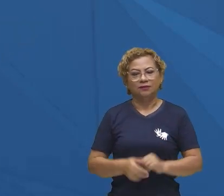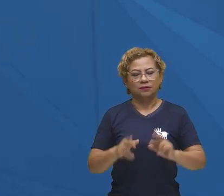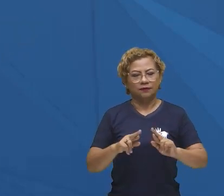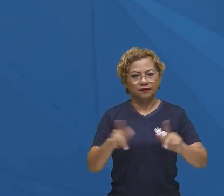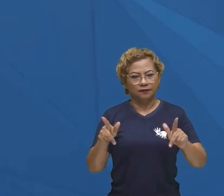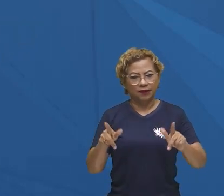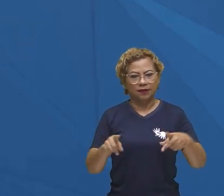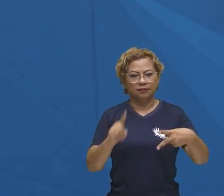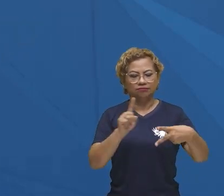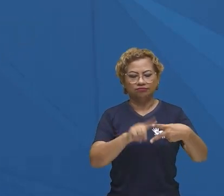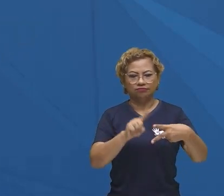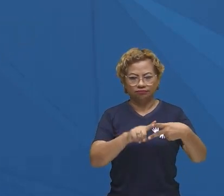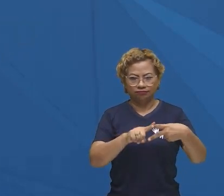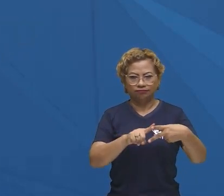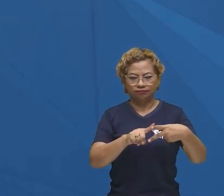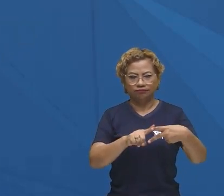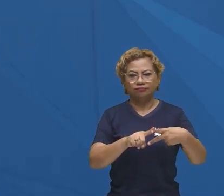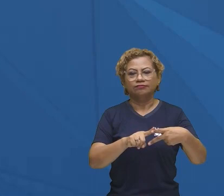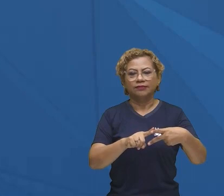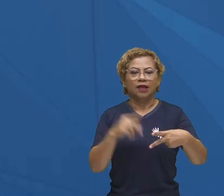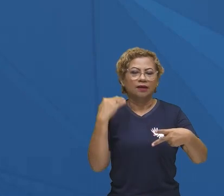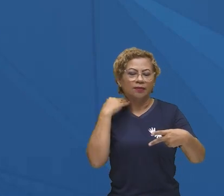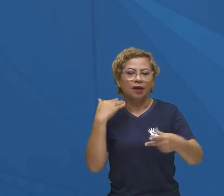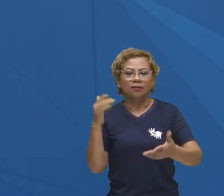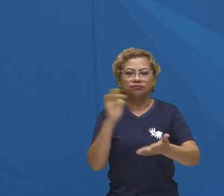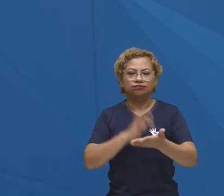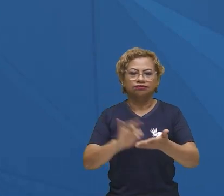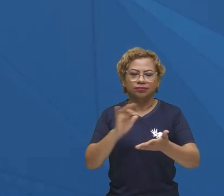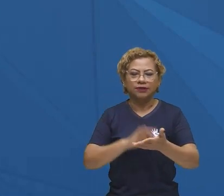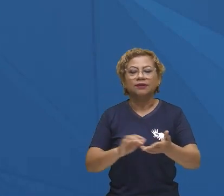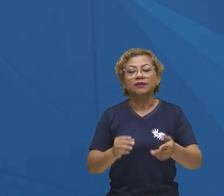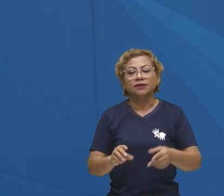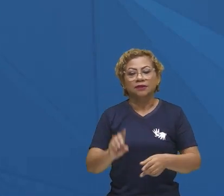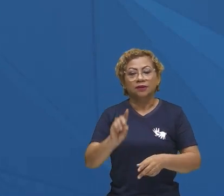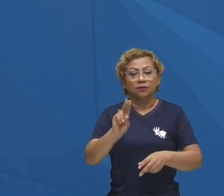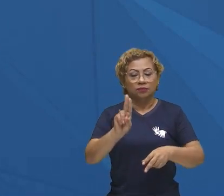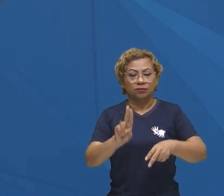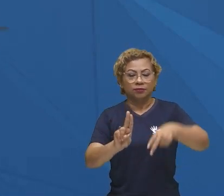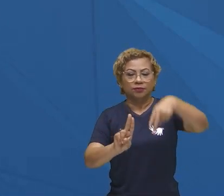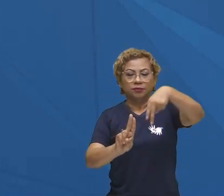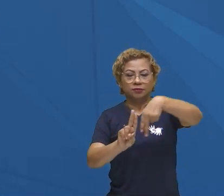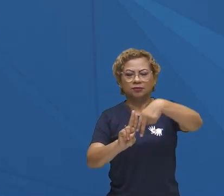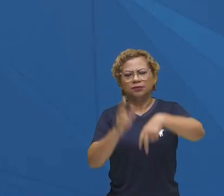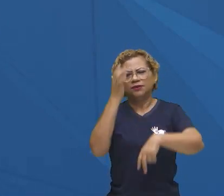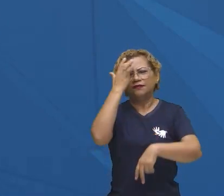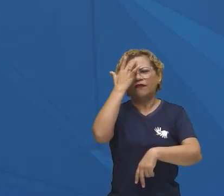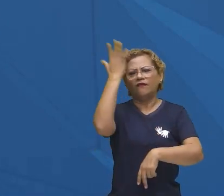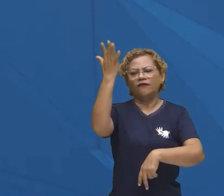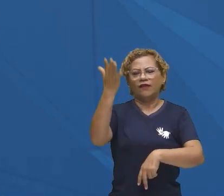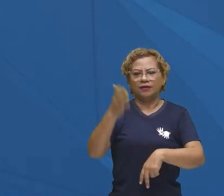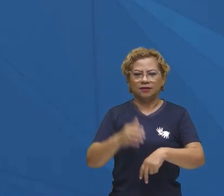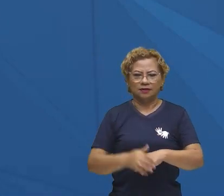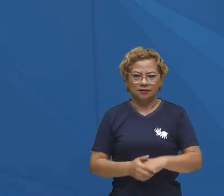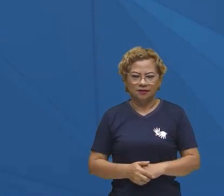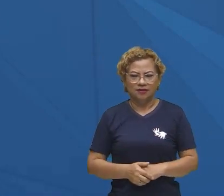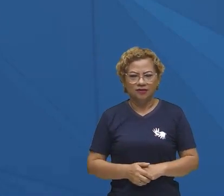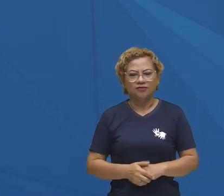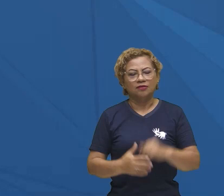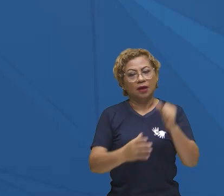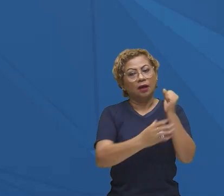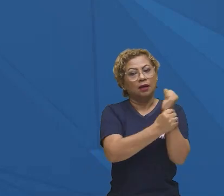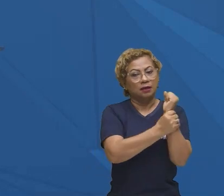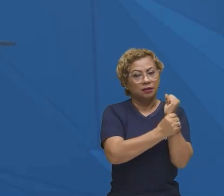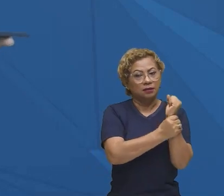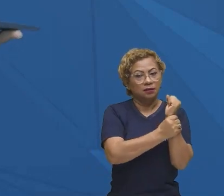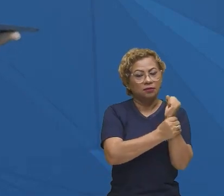abre a conta, você digitaliza suas informações, seus documentos, claro que sempre com muita segurança, por isso, sempre chequem